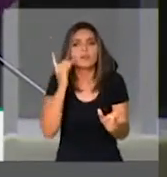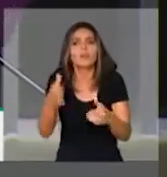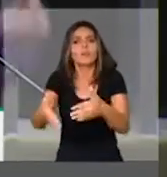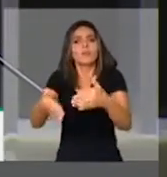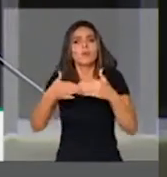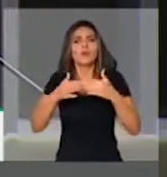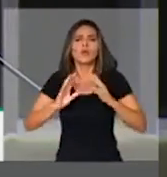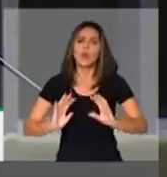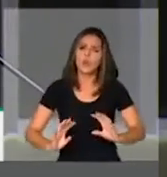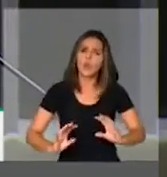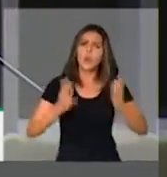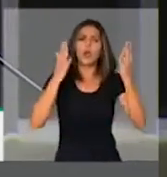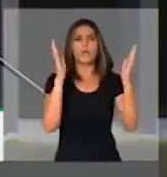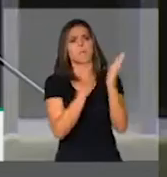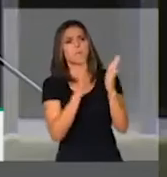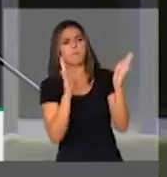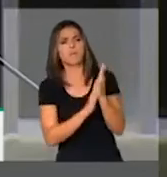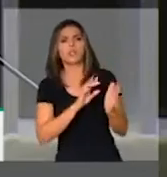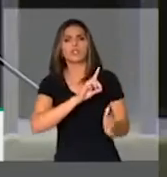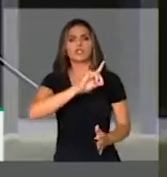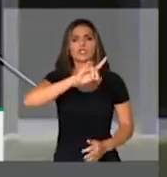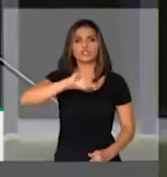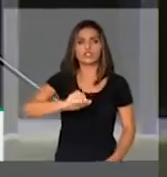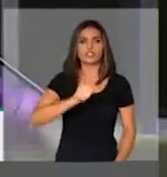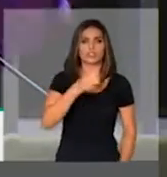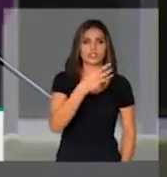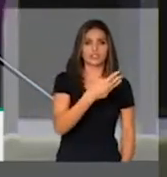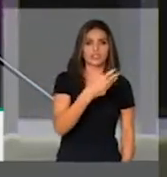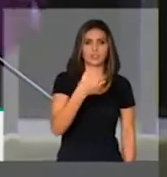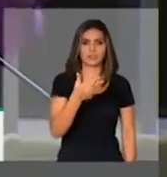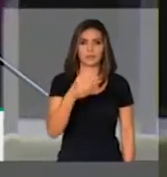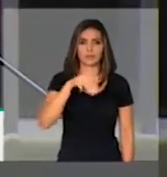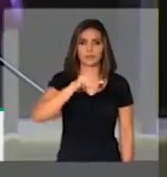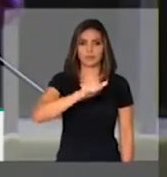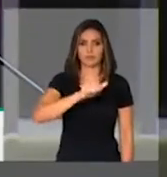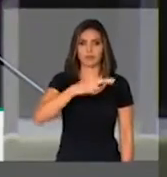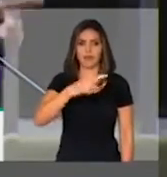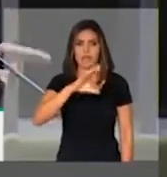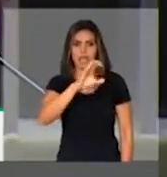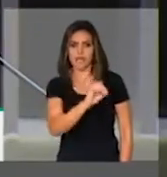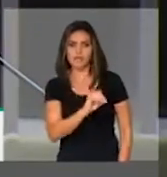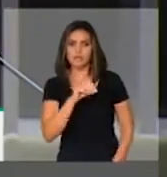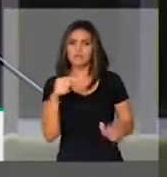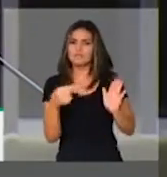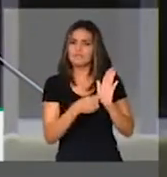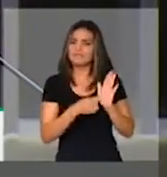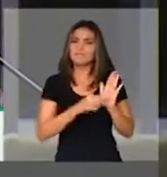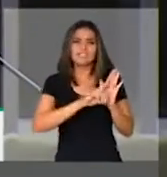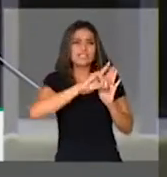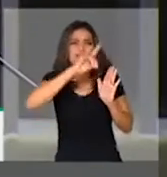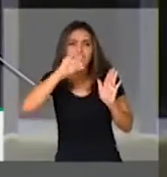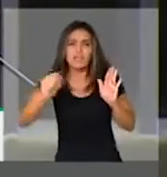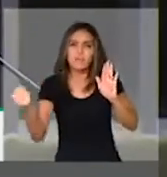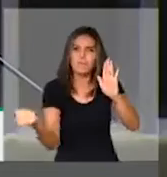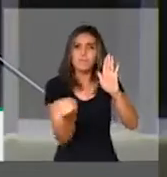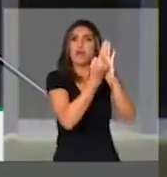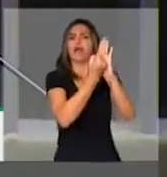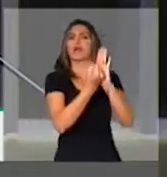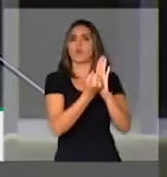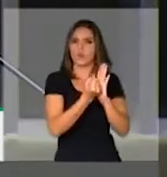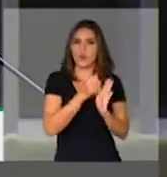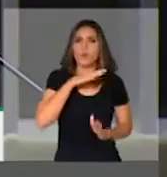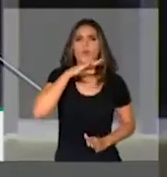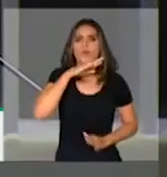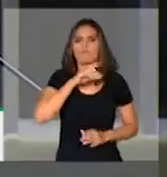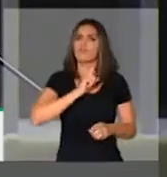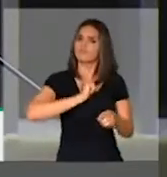fazer comemorações a partir do 31 de março, porque o 31 de março de 64